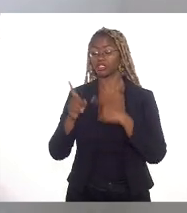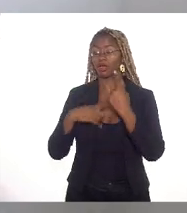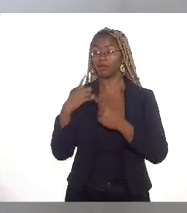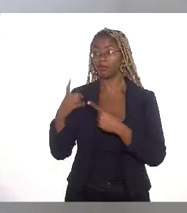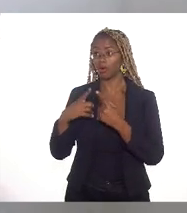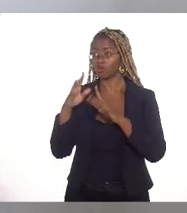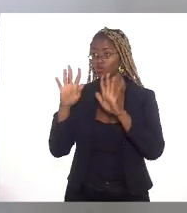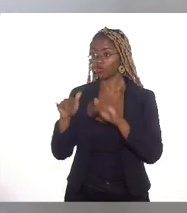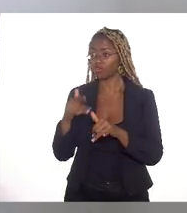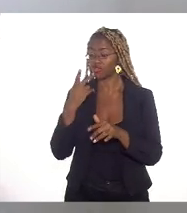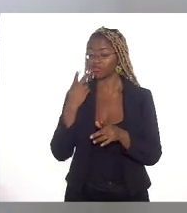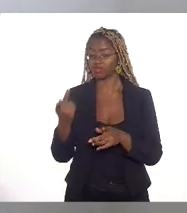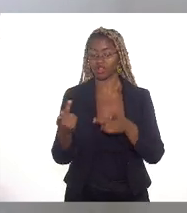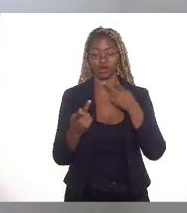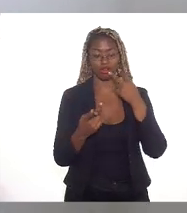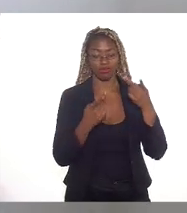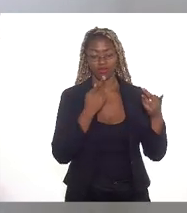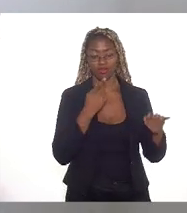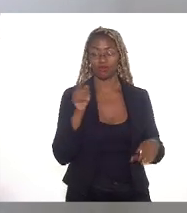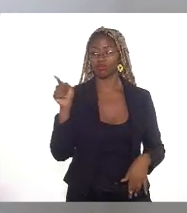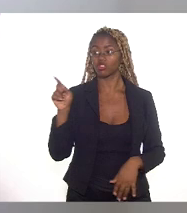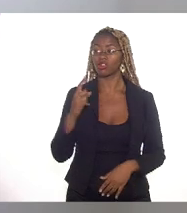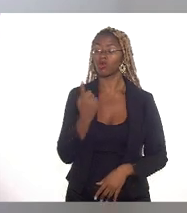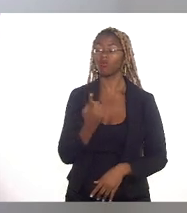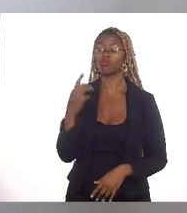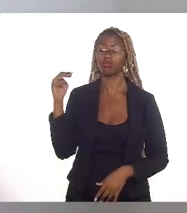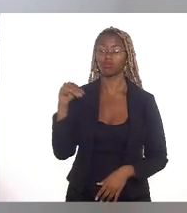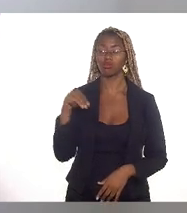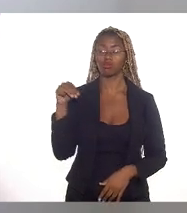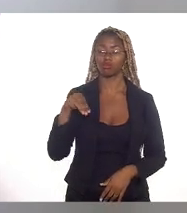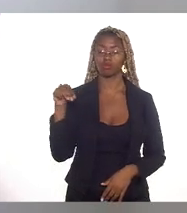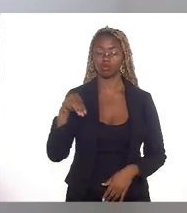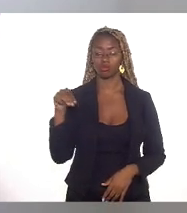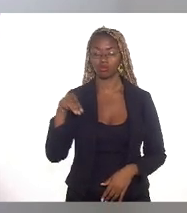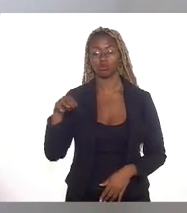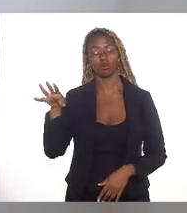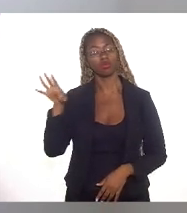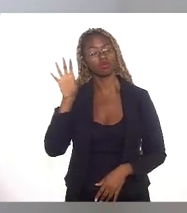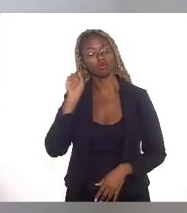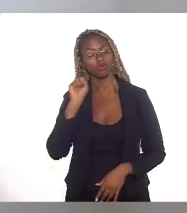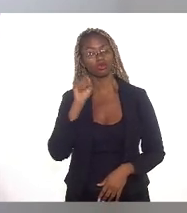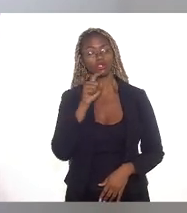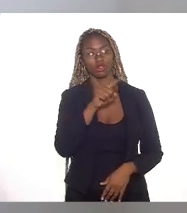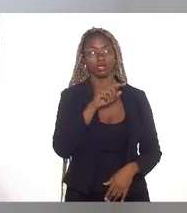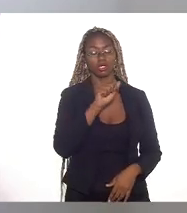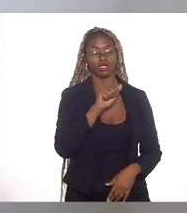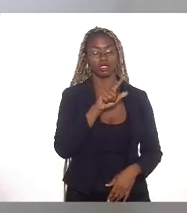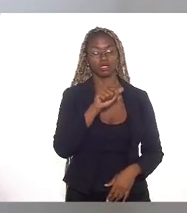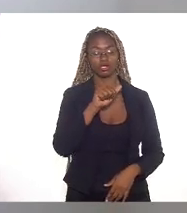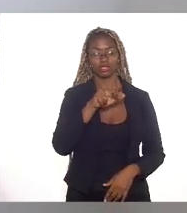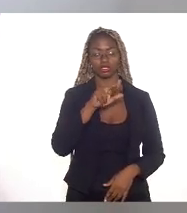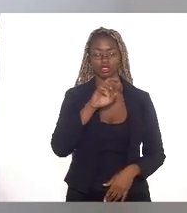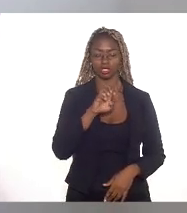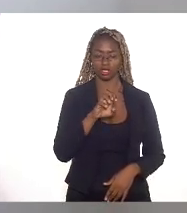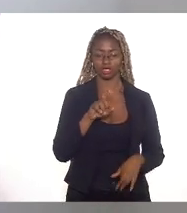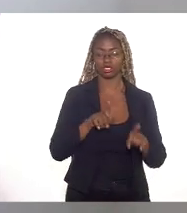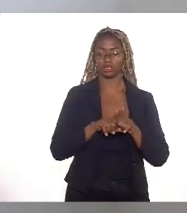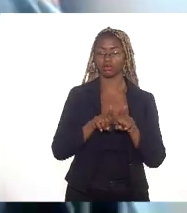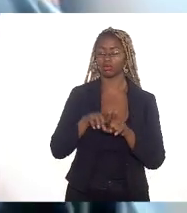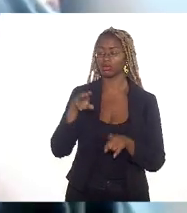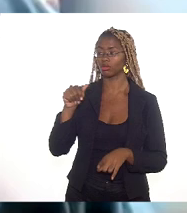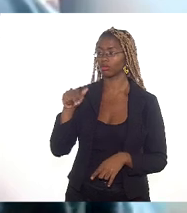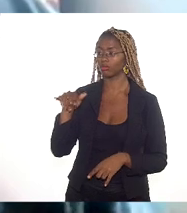pareceres, Vossa Excelência vai usar um minuto. Vou ouvir o Alexandre e o Márcio Gualberto. Se quiserem falar. Eu também,